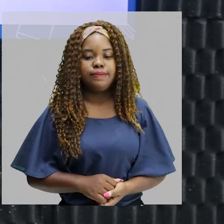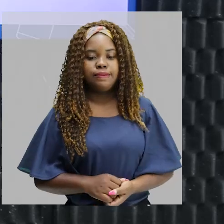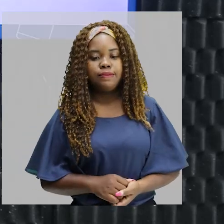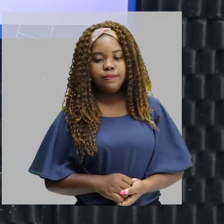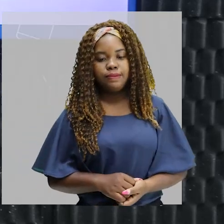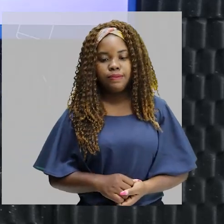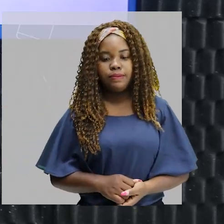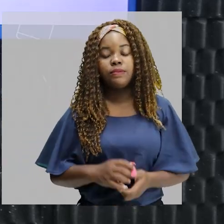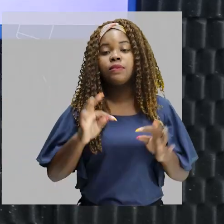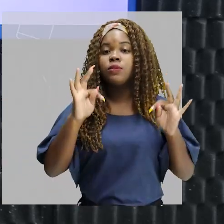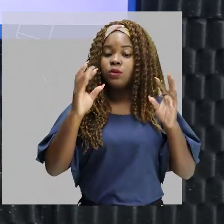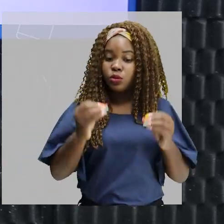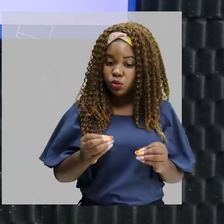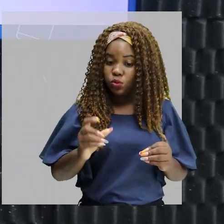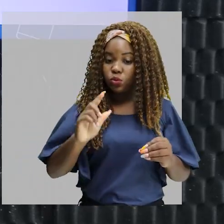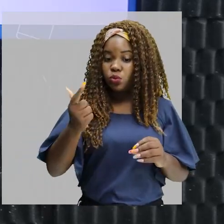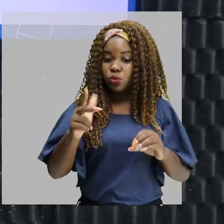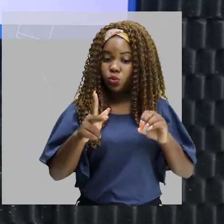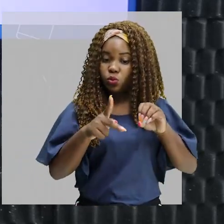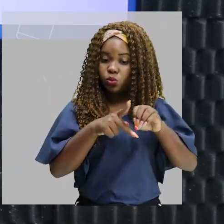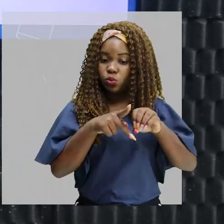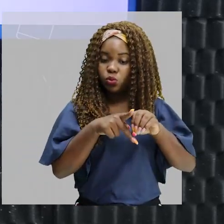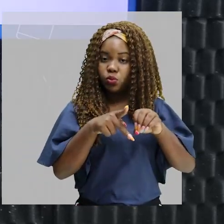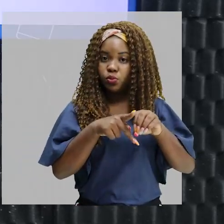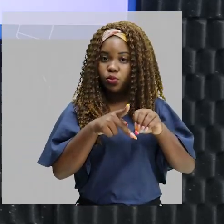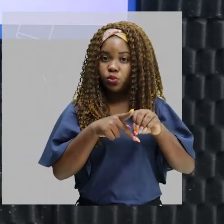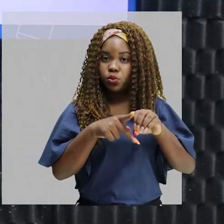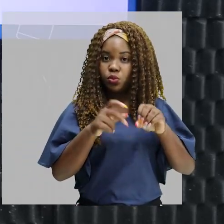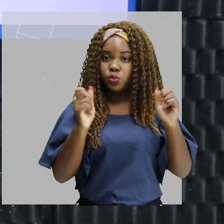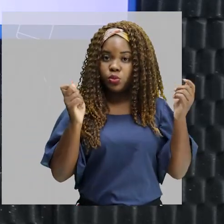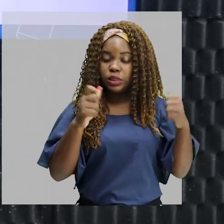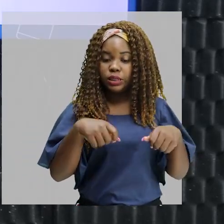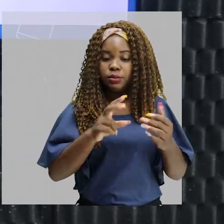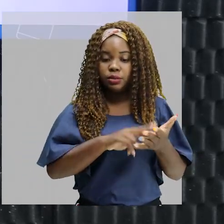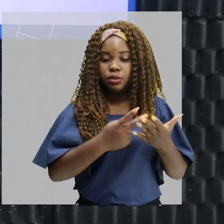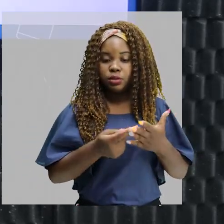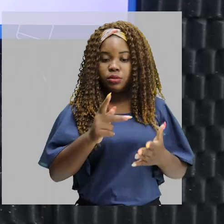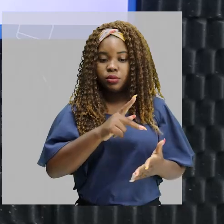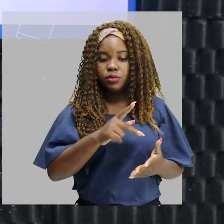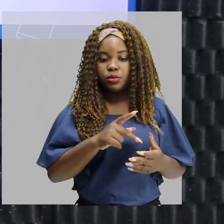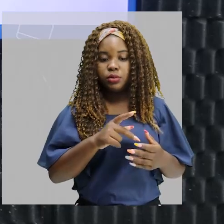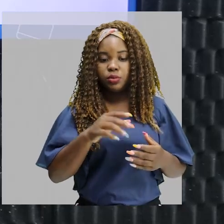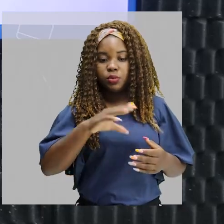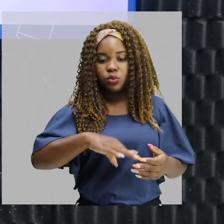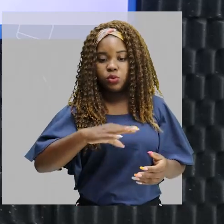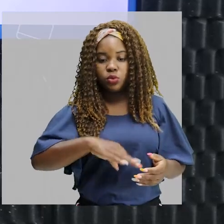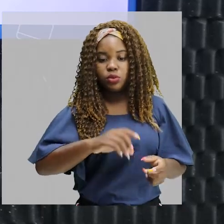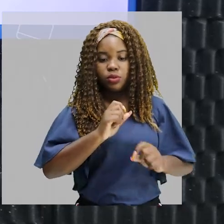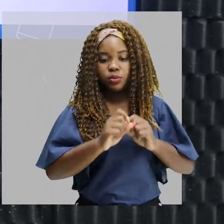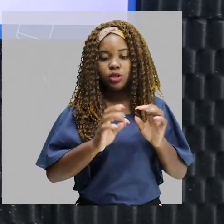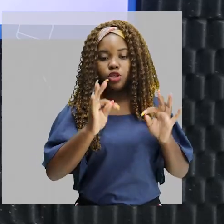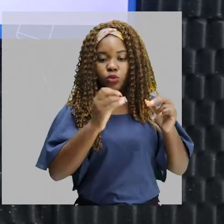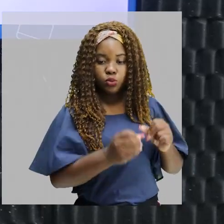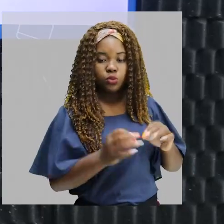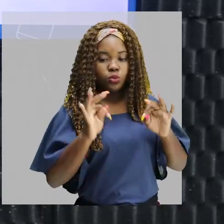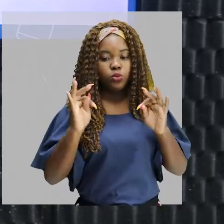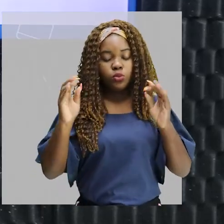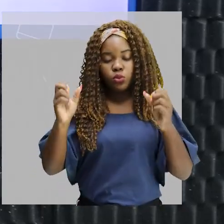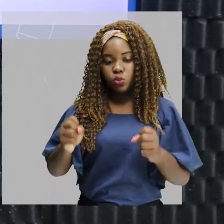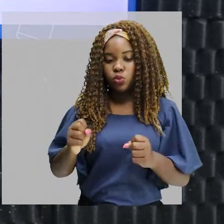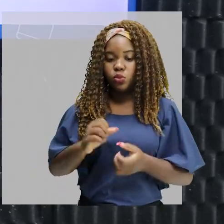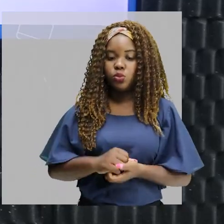Todo é um outro pronome, tá? Que pode ser traduzido em português por todo, todas. quando